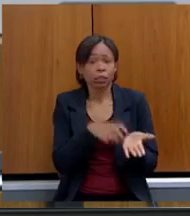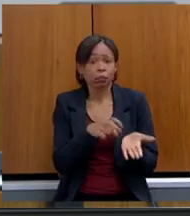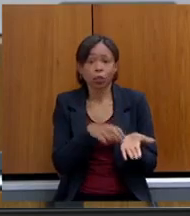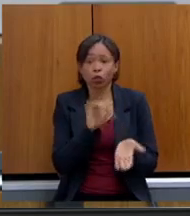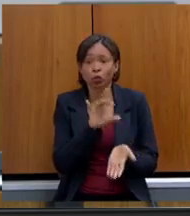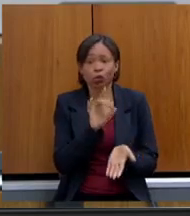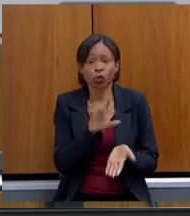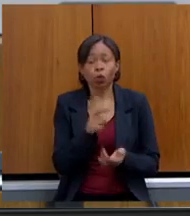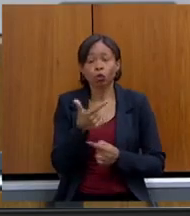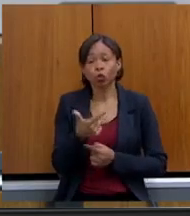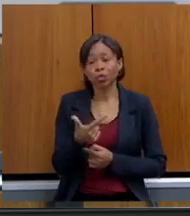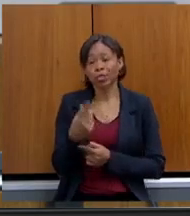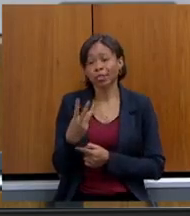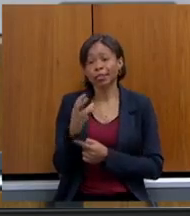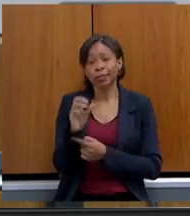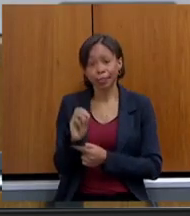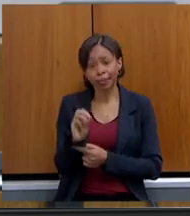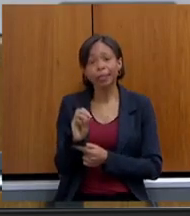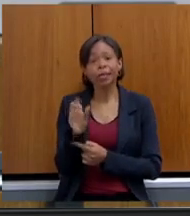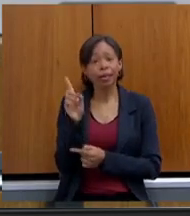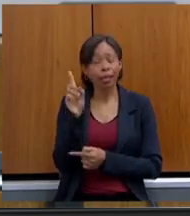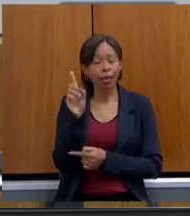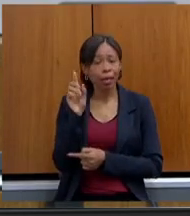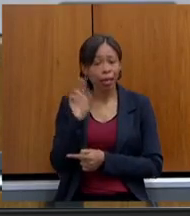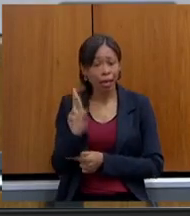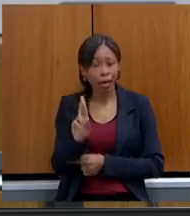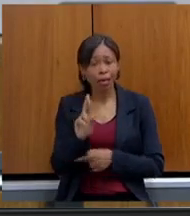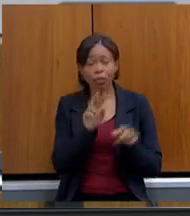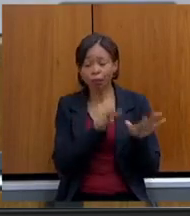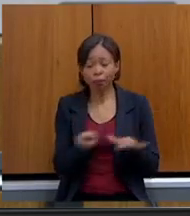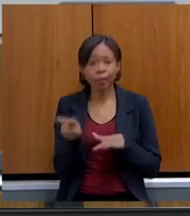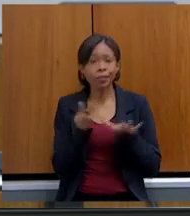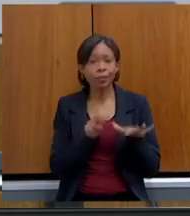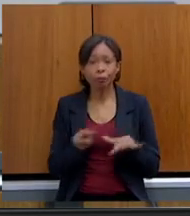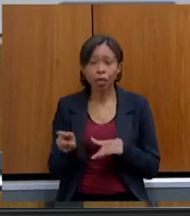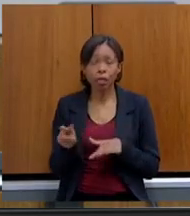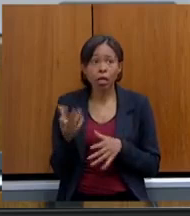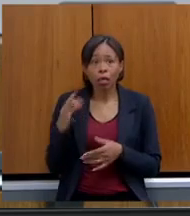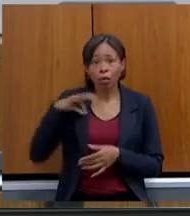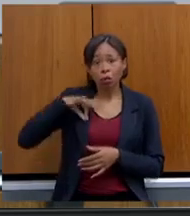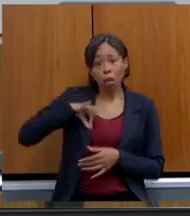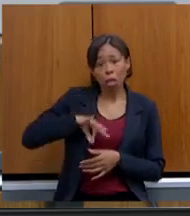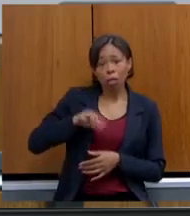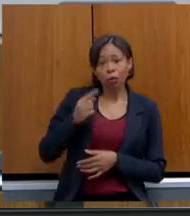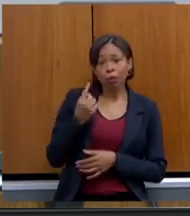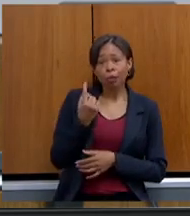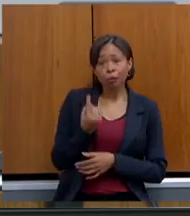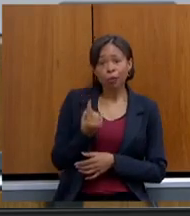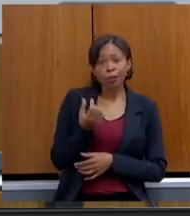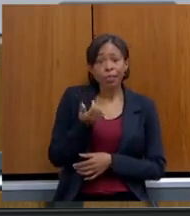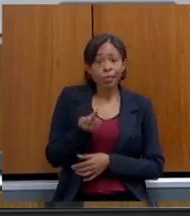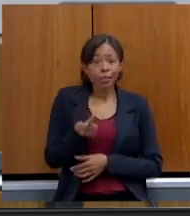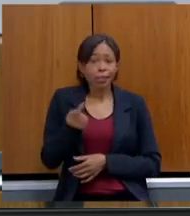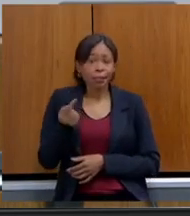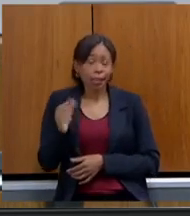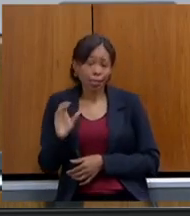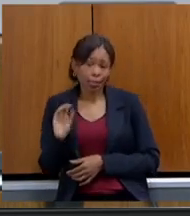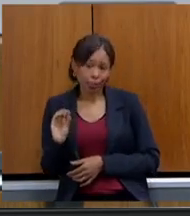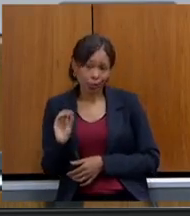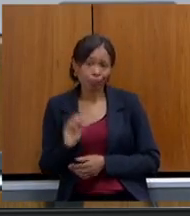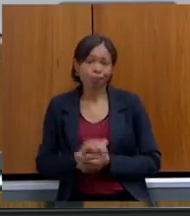manhã gasto r$ 230 toda semana para ir Vir e recebo por mês 1760 preciso deslocar